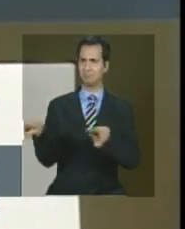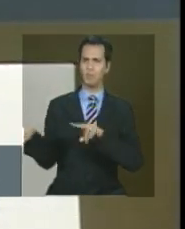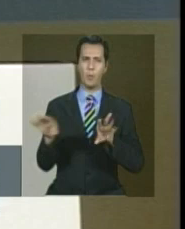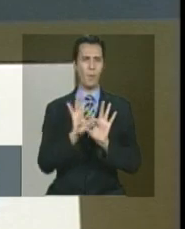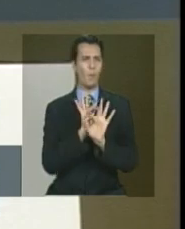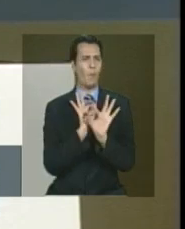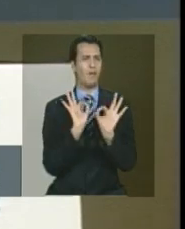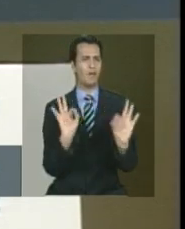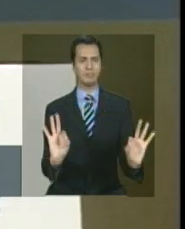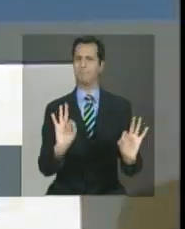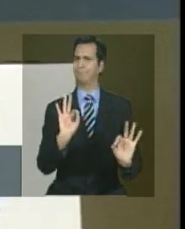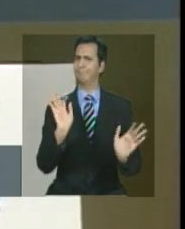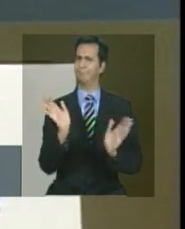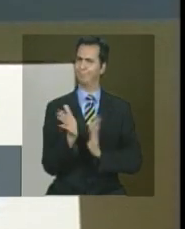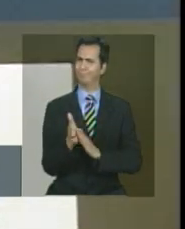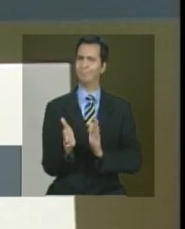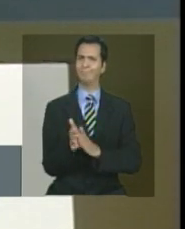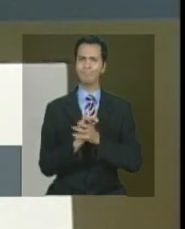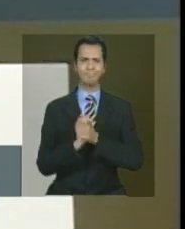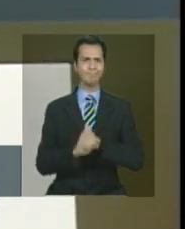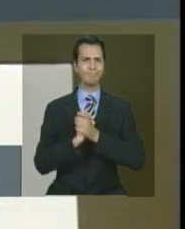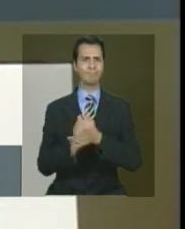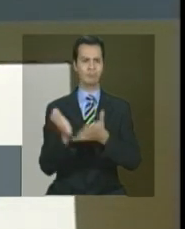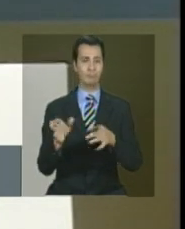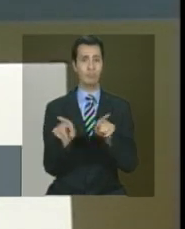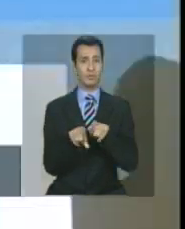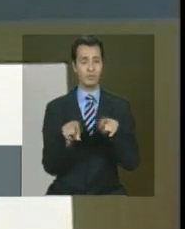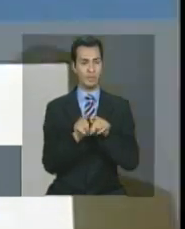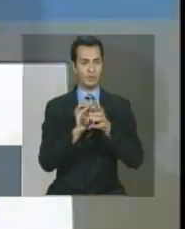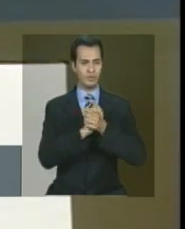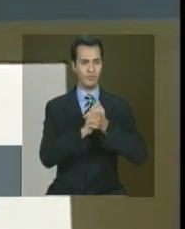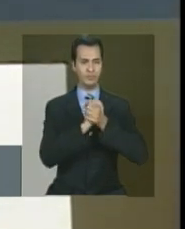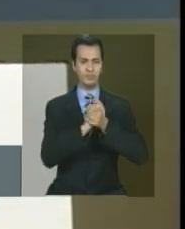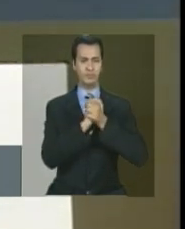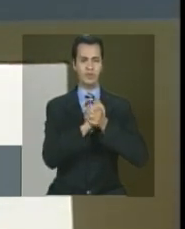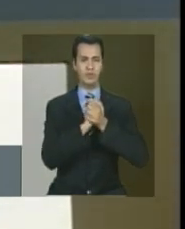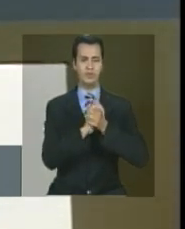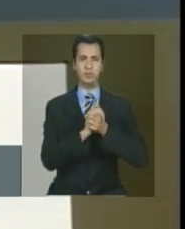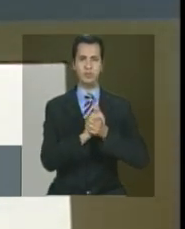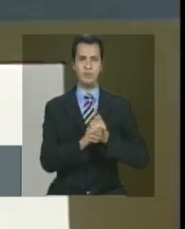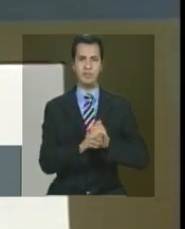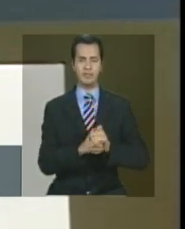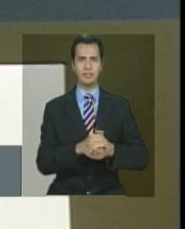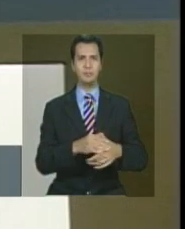Vou dirigir um cumprimento muito especial ao Ike Batista, presidente da EBX.